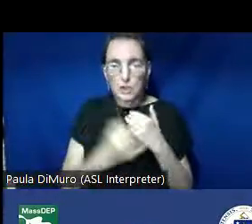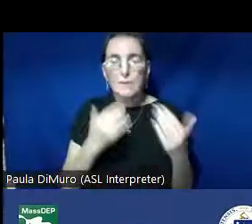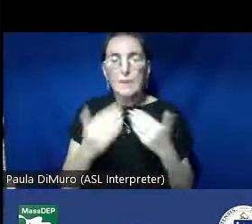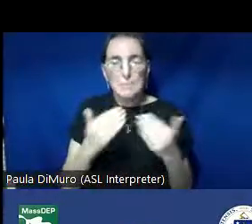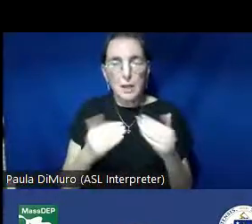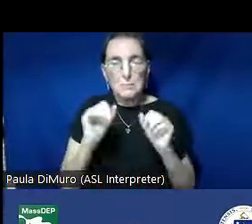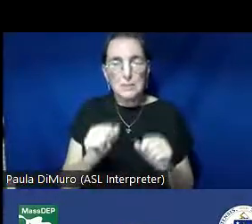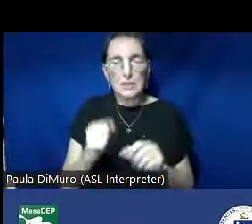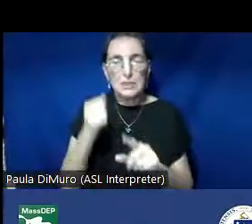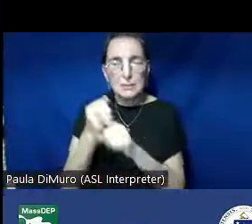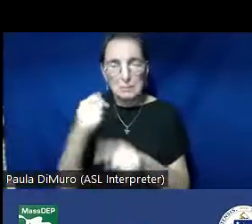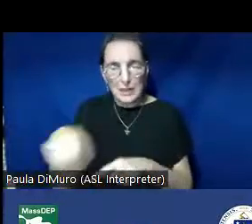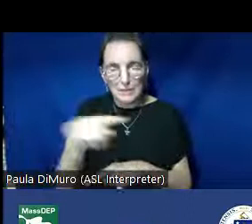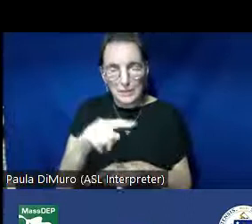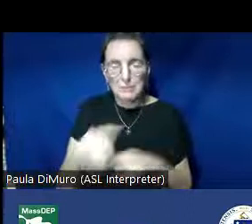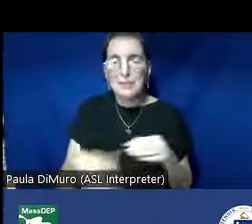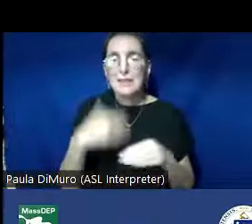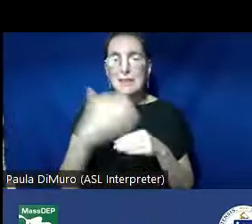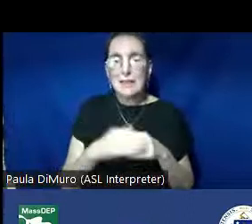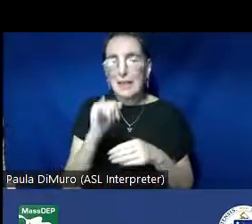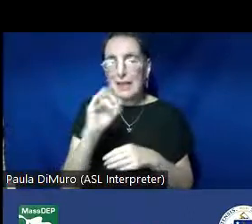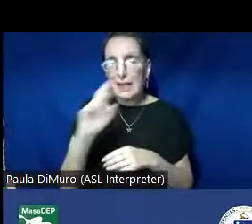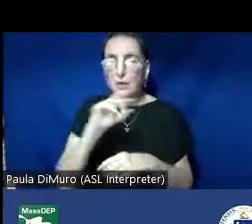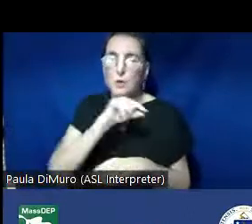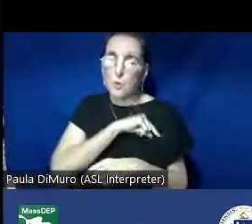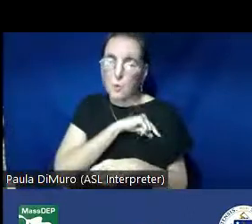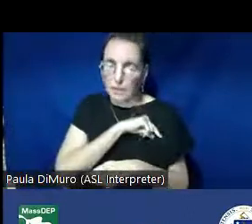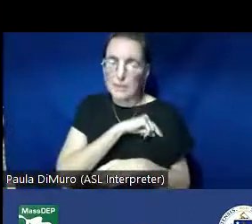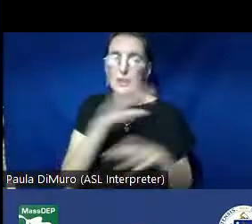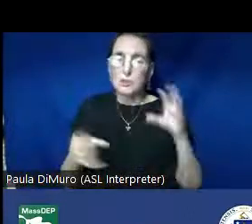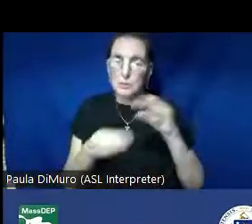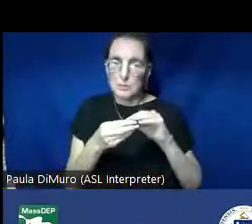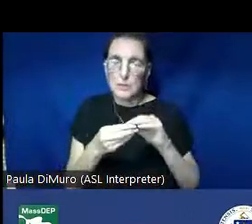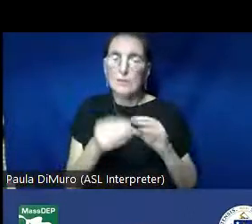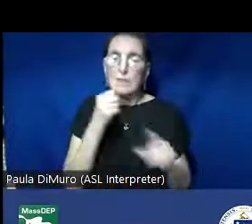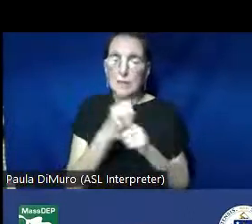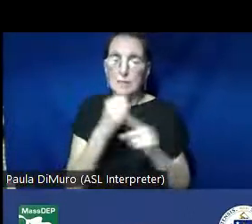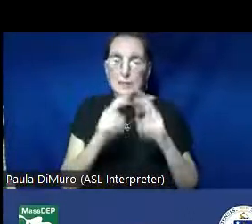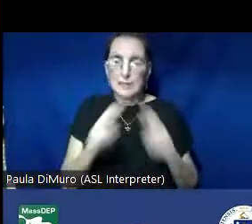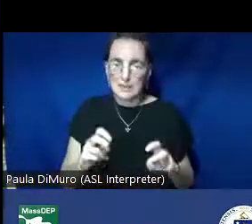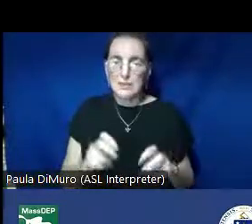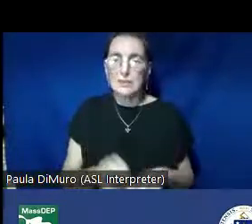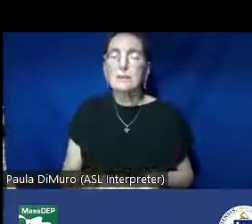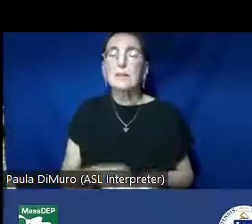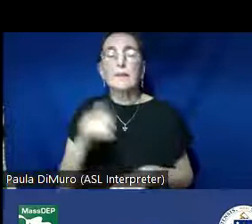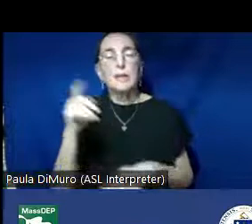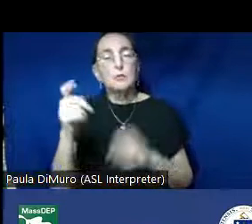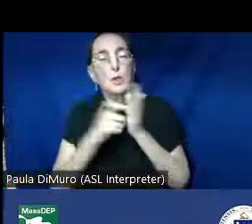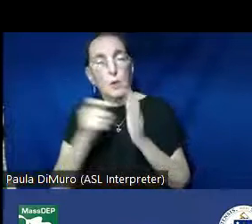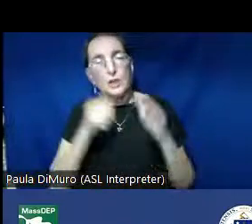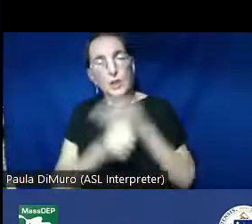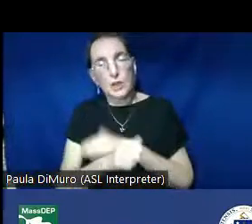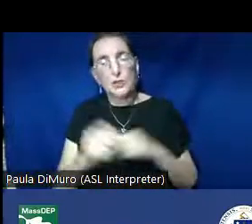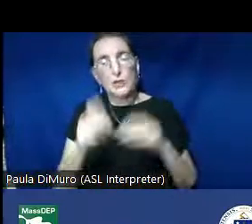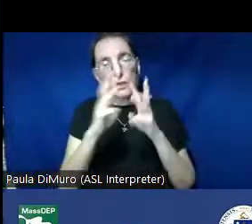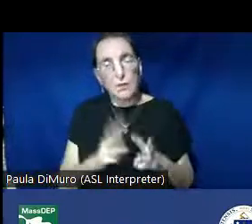que pode ter um impacto. Próximo é análise de impacto, que